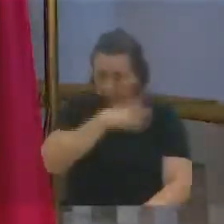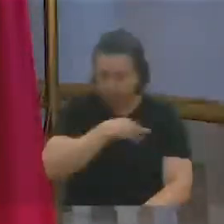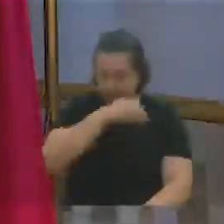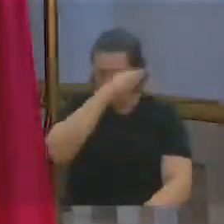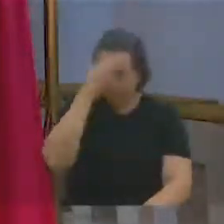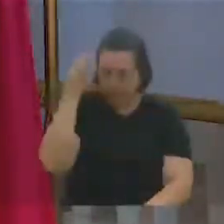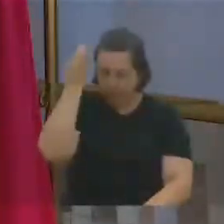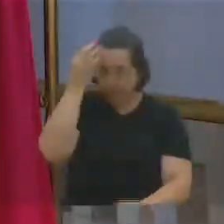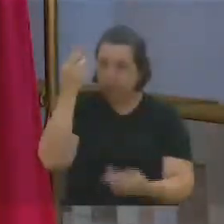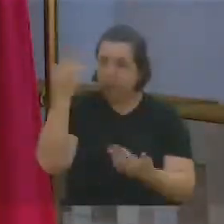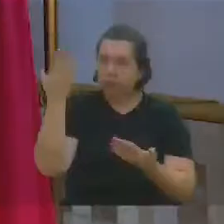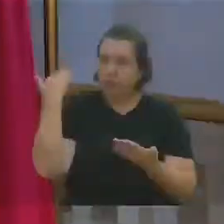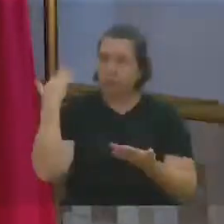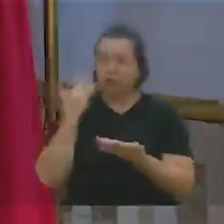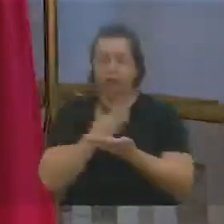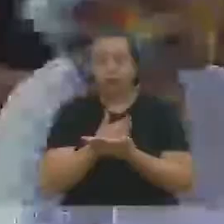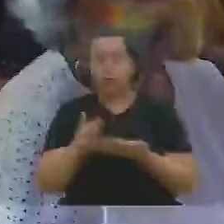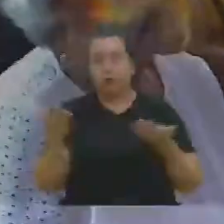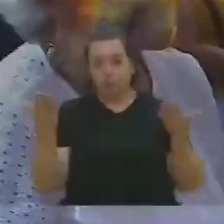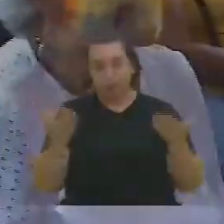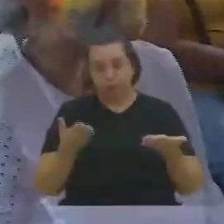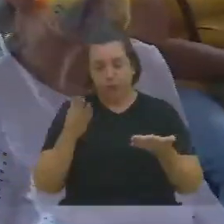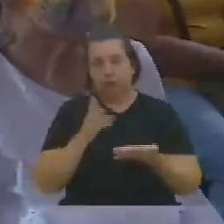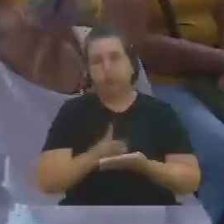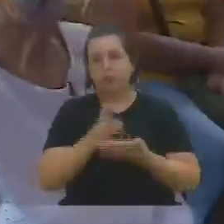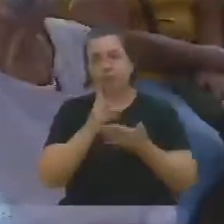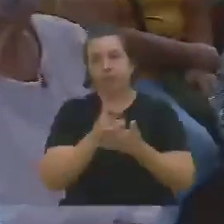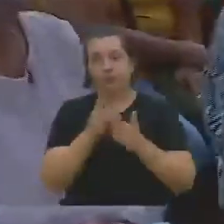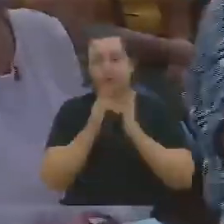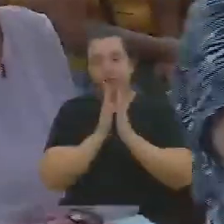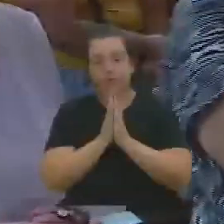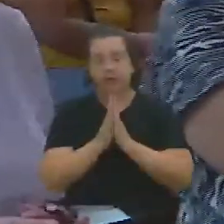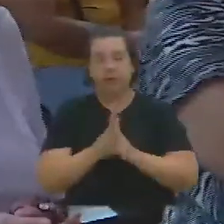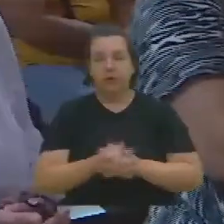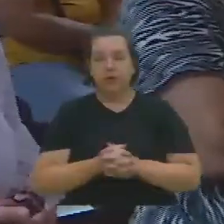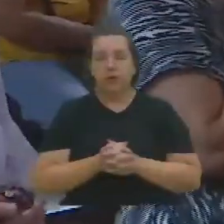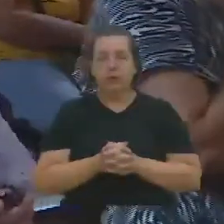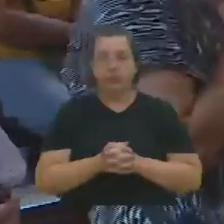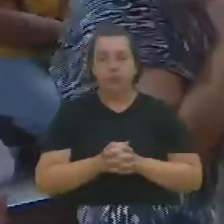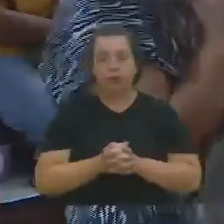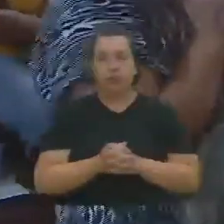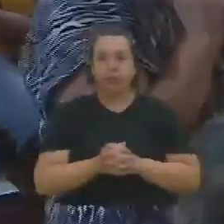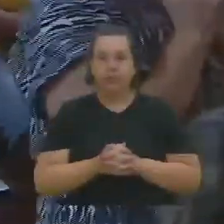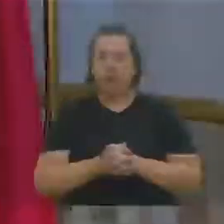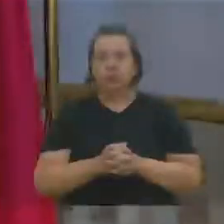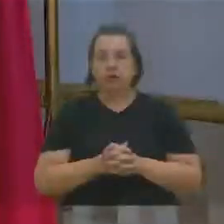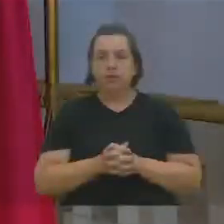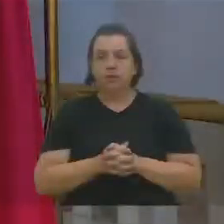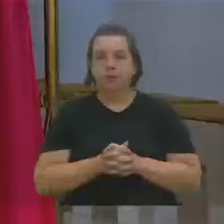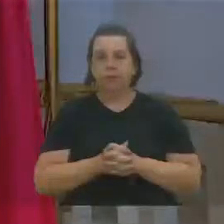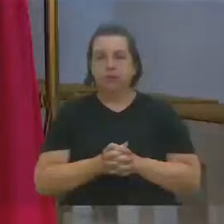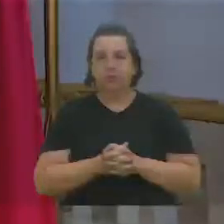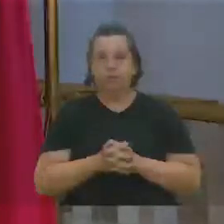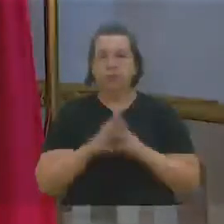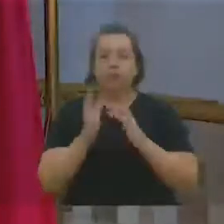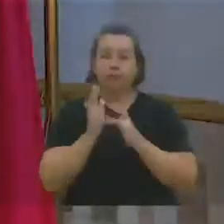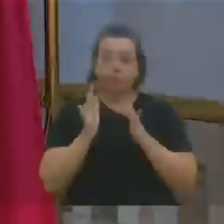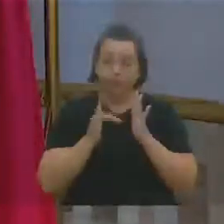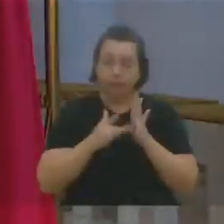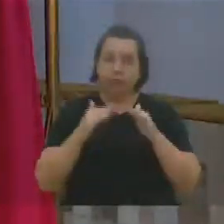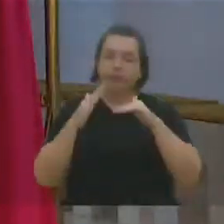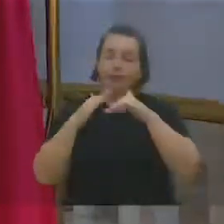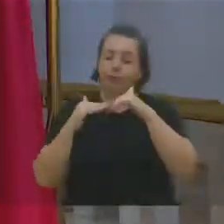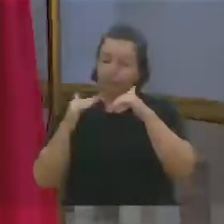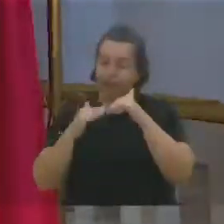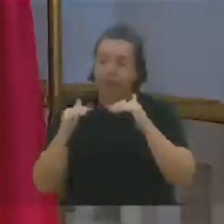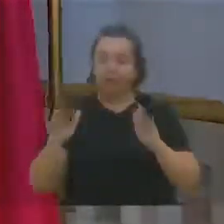Filho, ao Espírito Santo, como era no princípio, agora e sempre. Amém. Jesus,